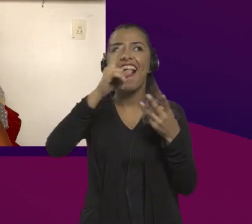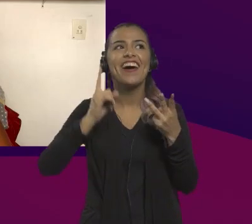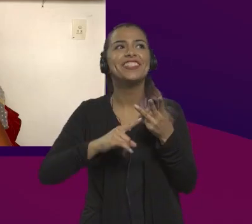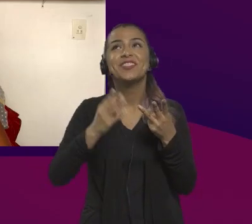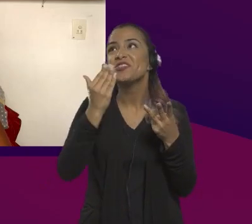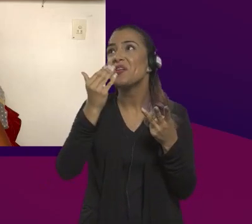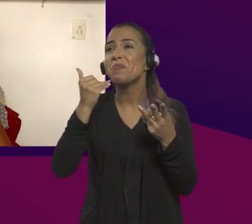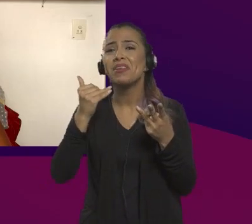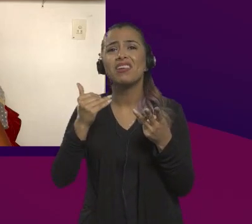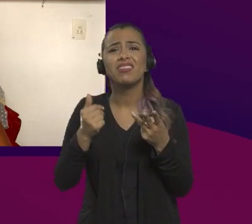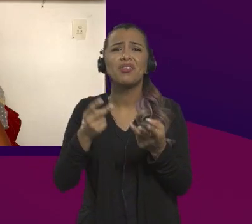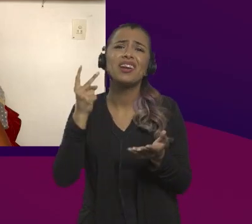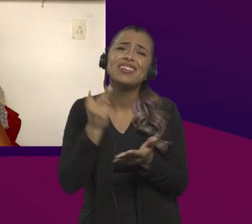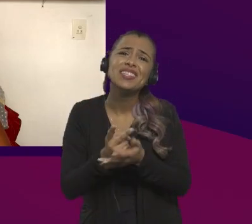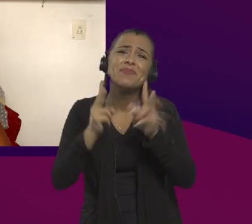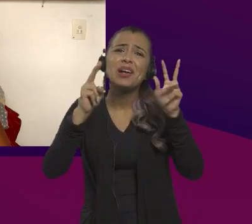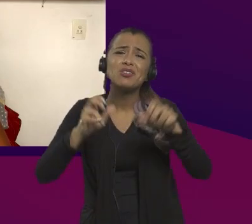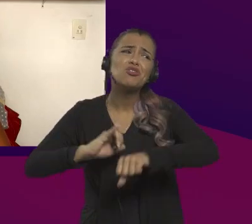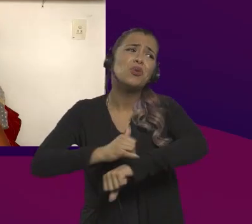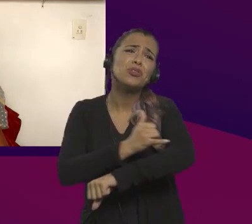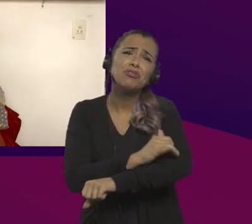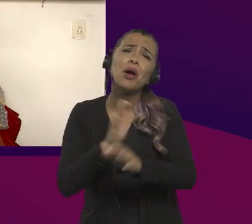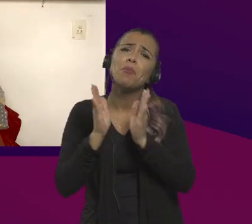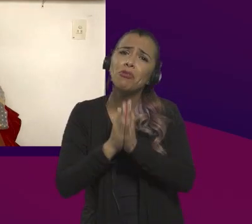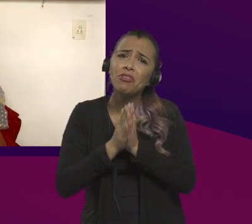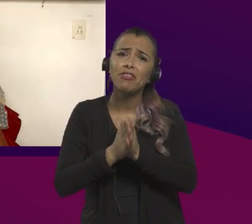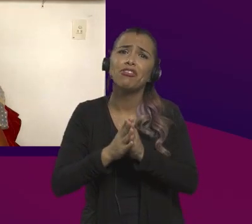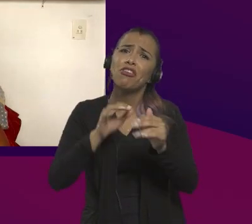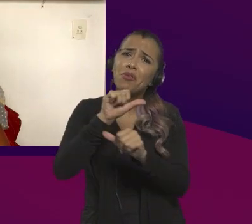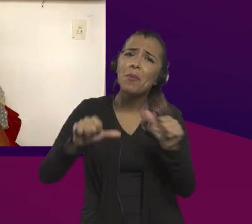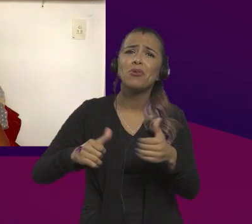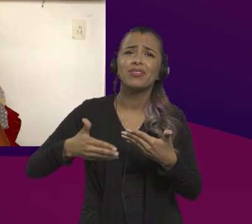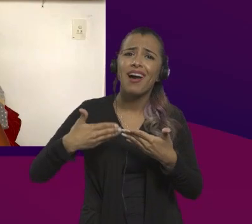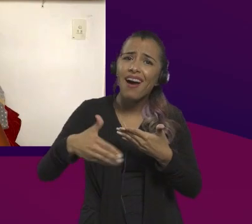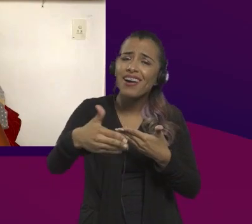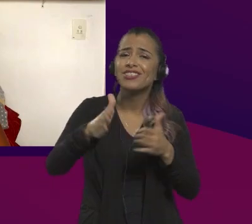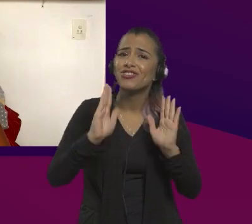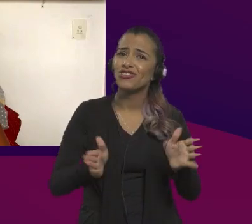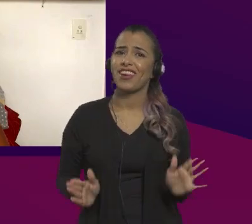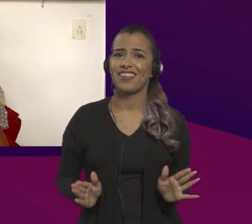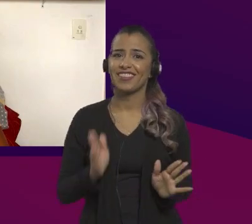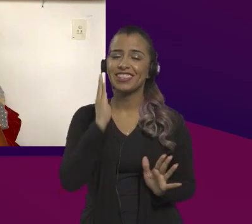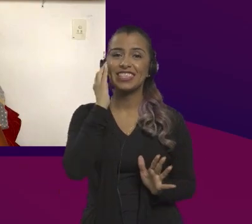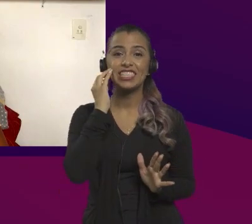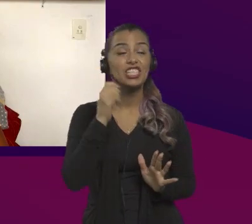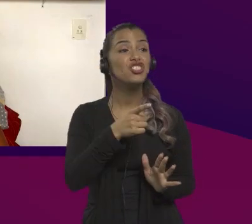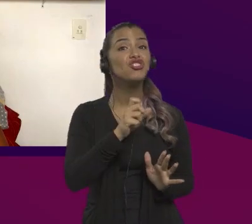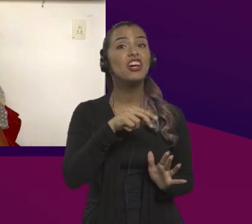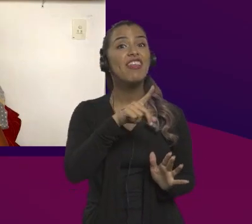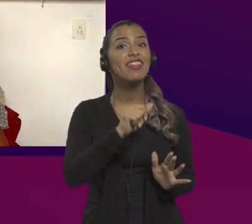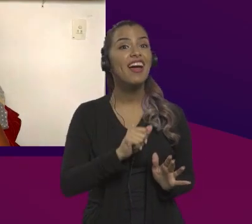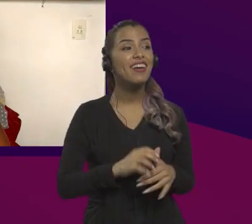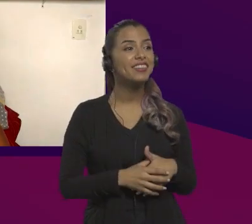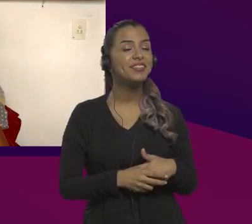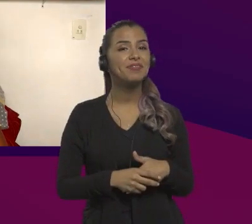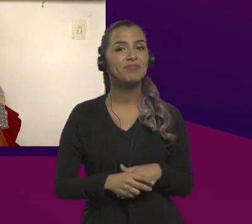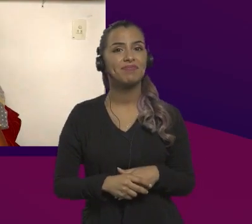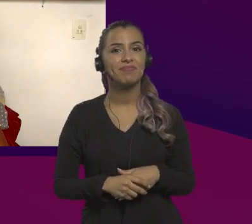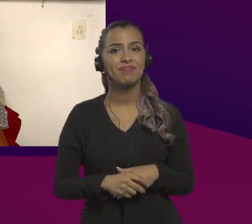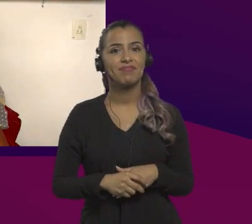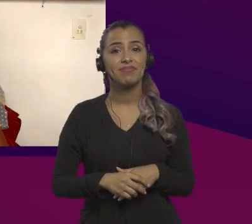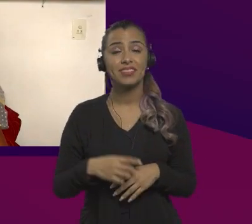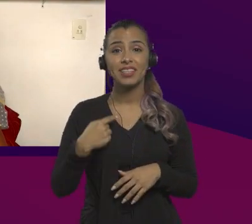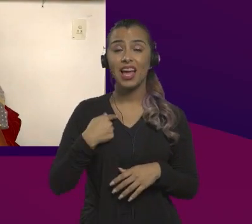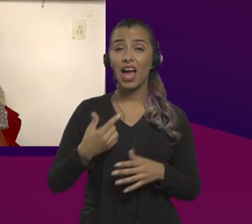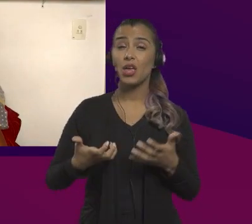sobre gordofobia, pelo amor de Deus, vamos tocar essa bola para frente aí. Sim. Xanda. Ah, e o que eu